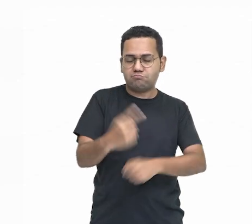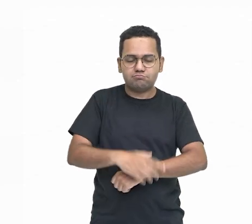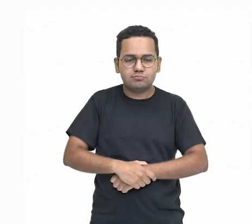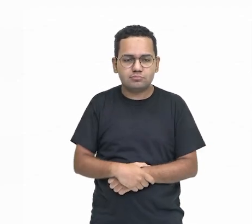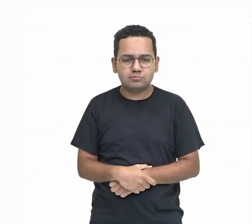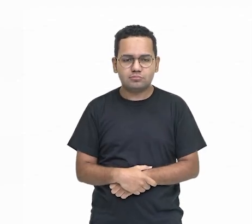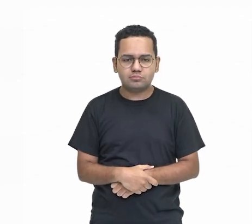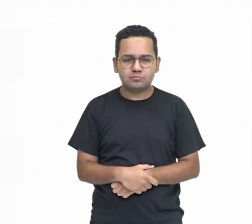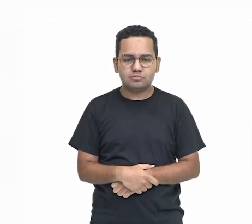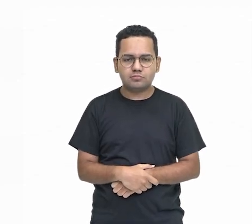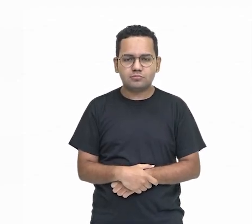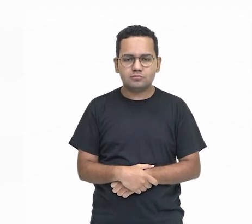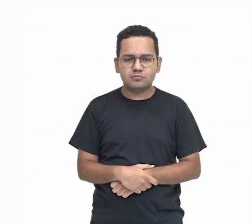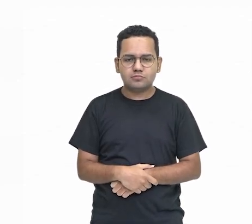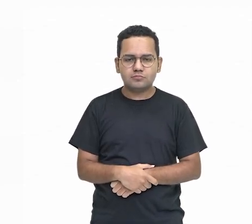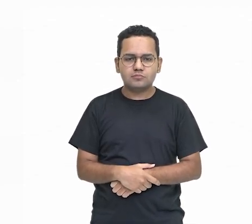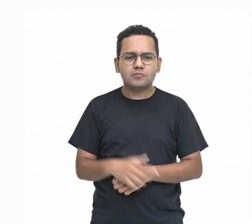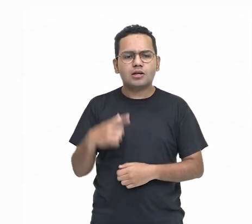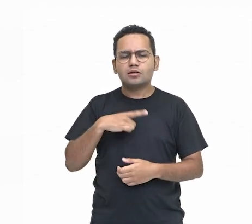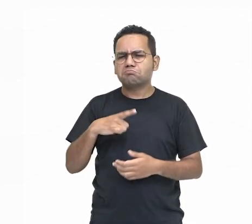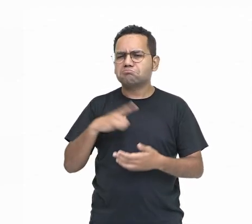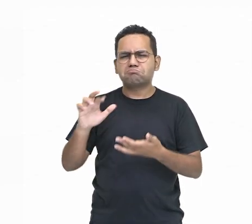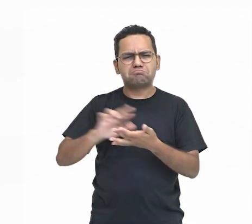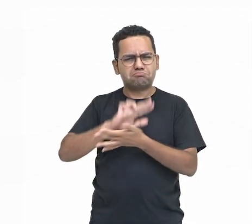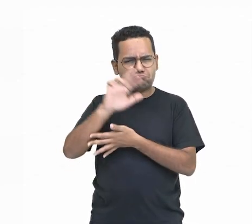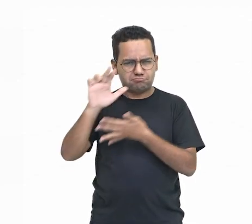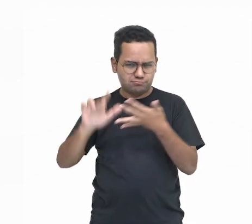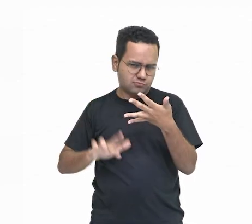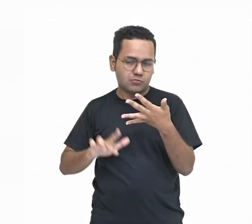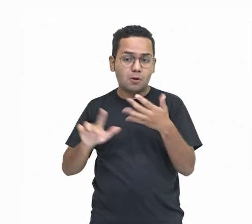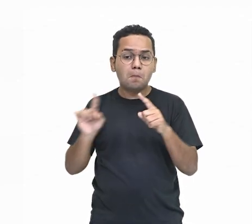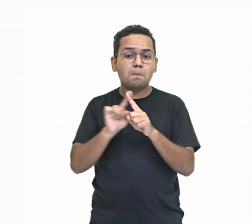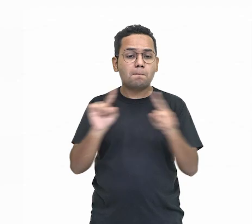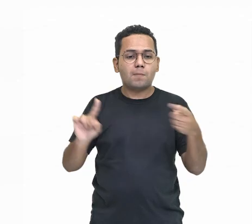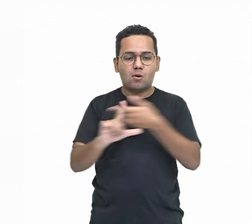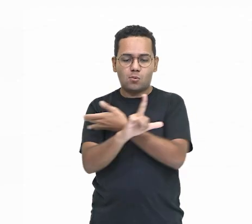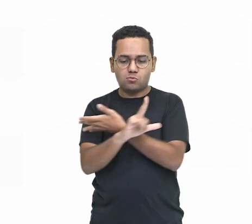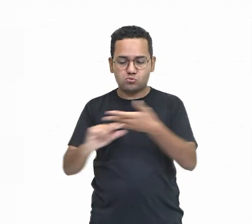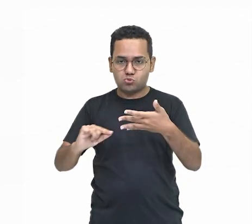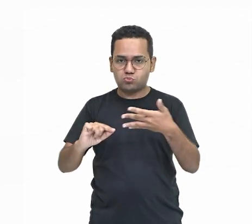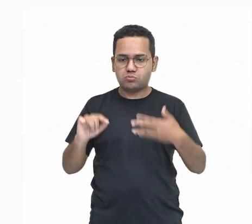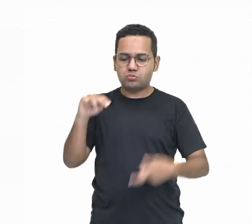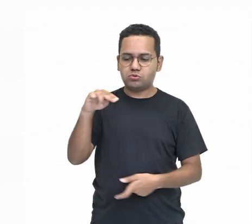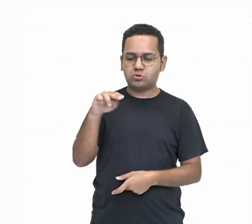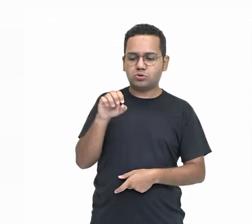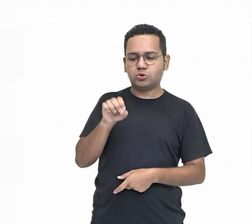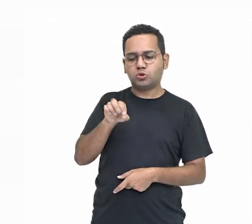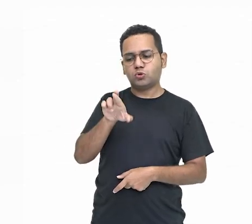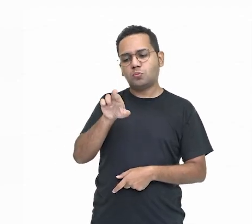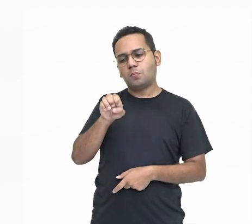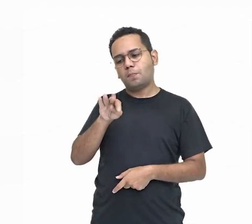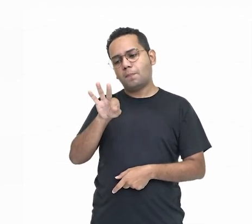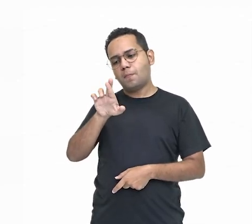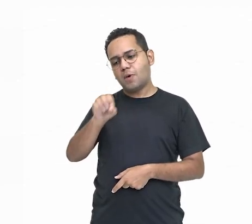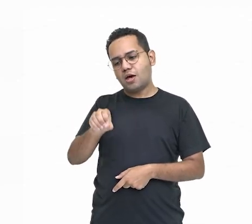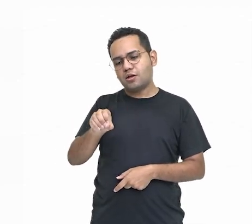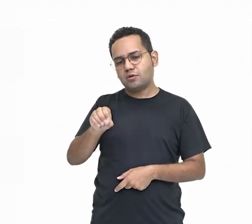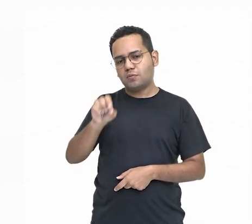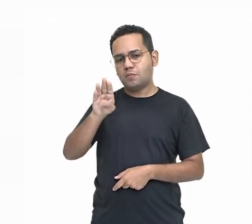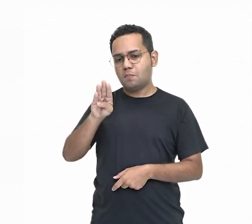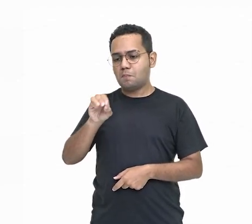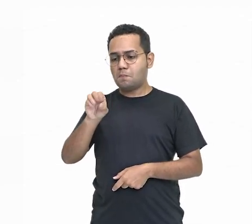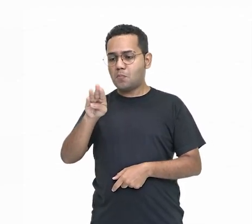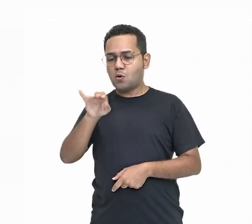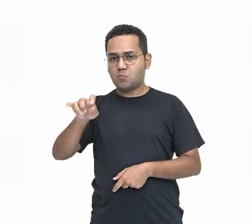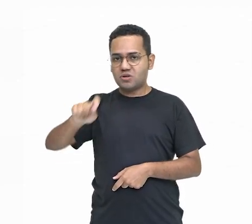monopólio legítimo desses instrumentos, né, que nós vimos aí, segundo Norberto Bobbio, que é um pensador, um sociólogo, diz o seguinte: